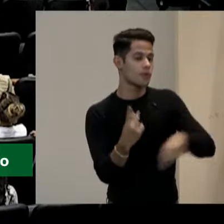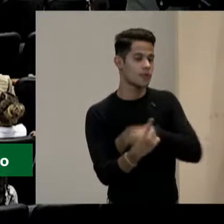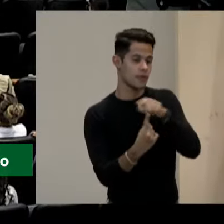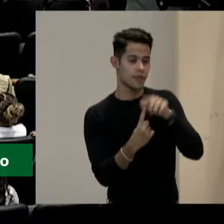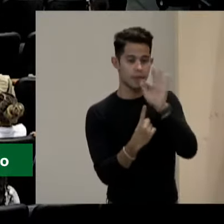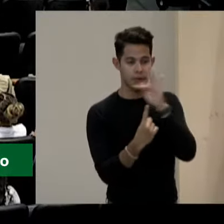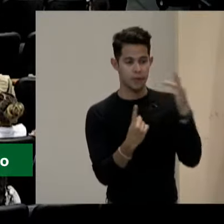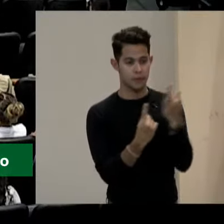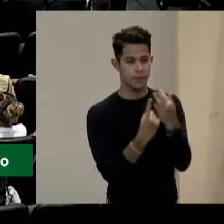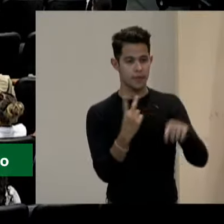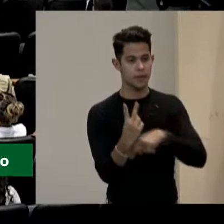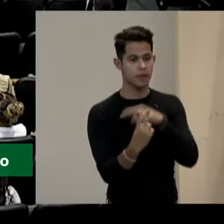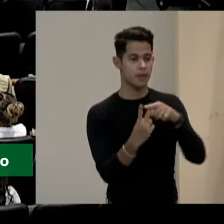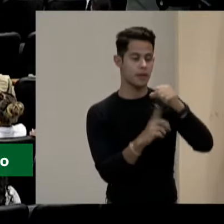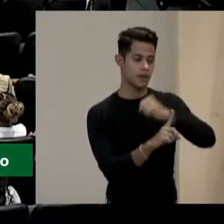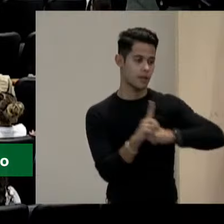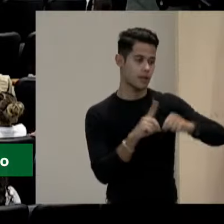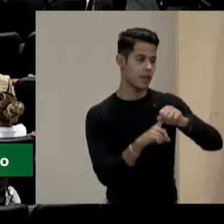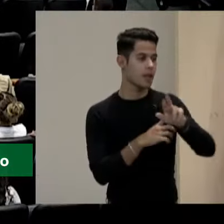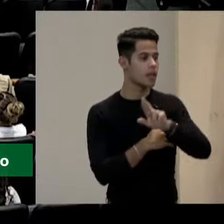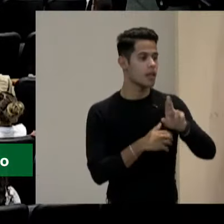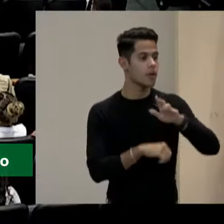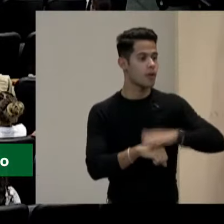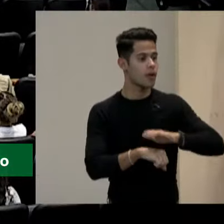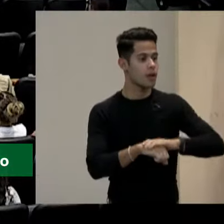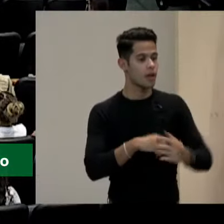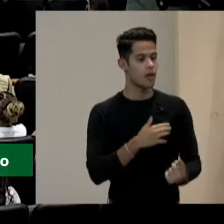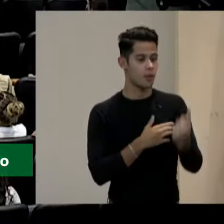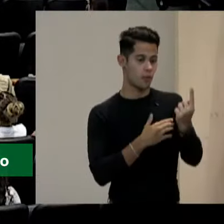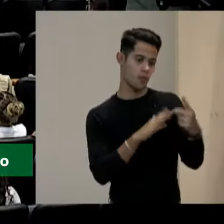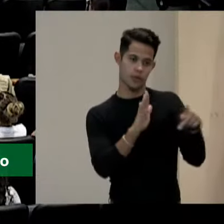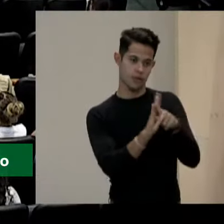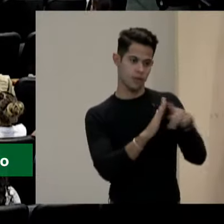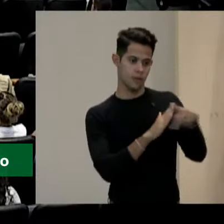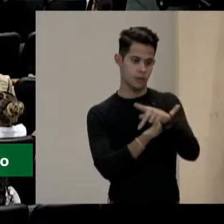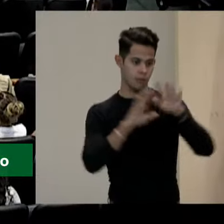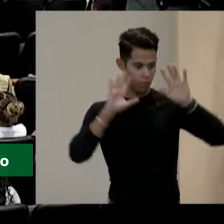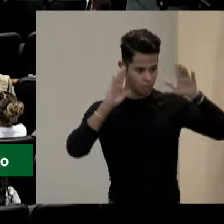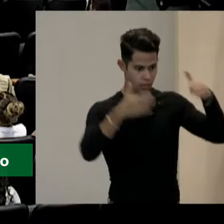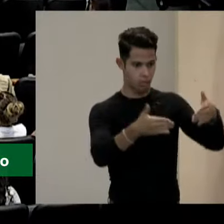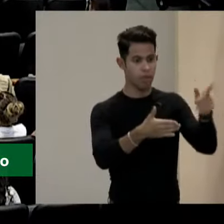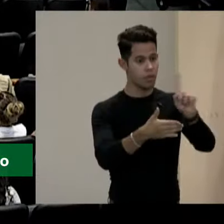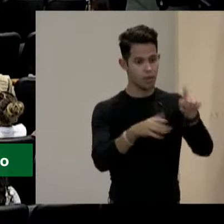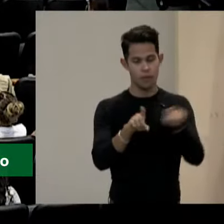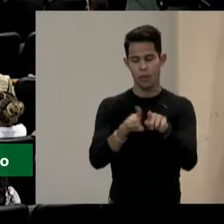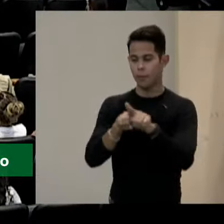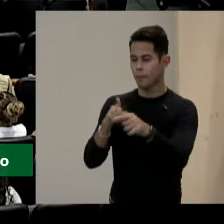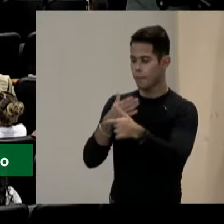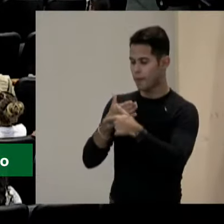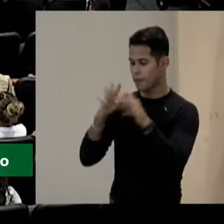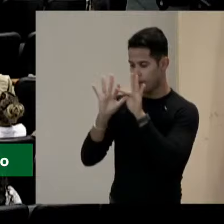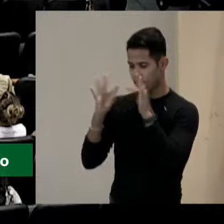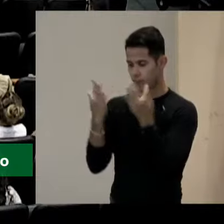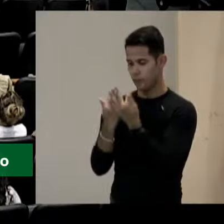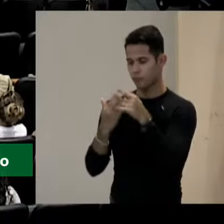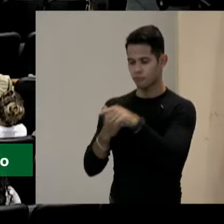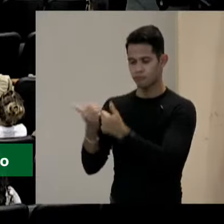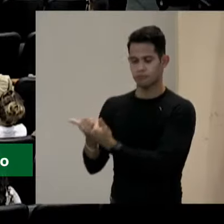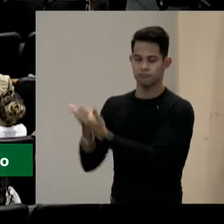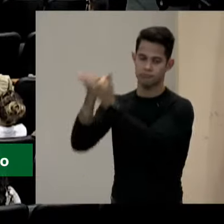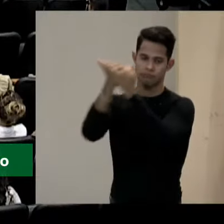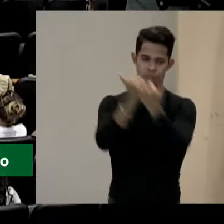a sociedade. Então, não é uma atribuição única dos professores. A família precisa assumir o seu papel. E